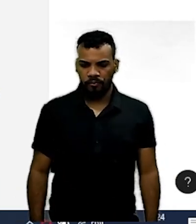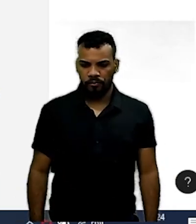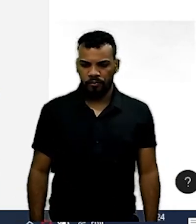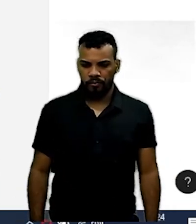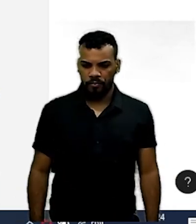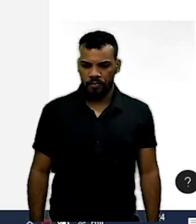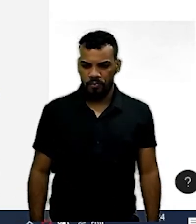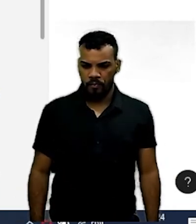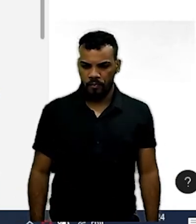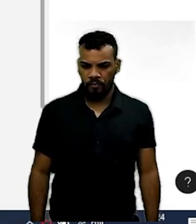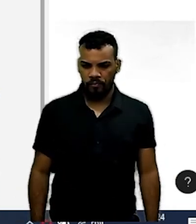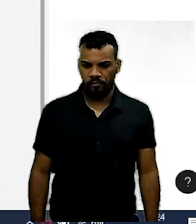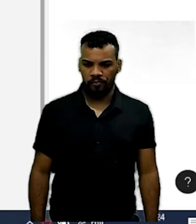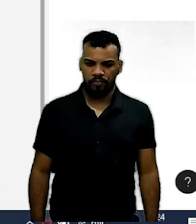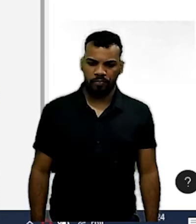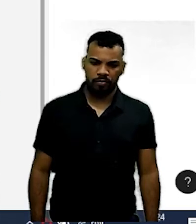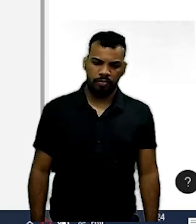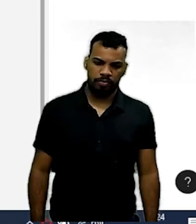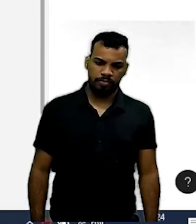Tudo bem?